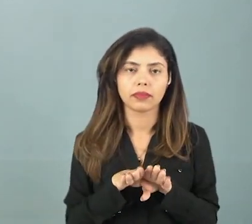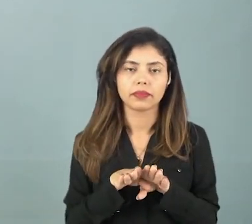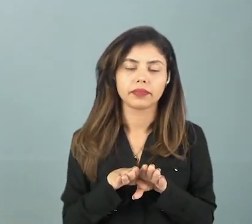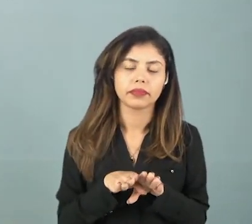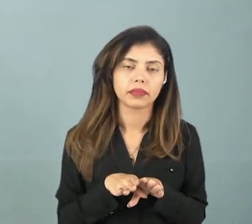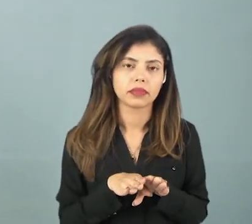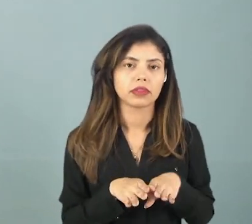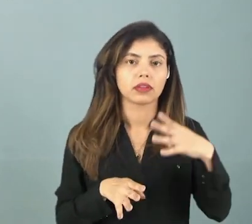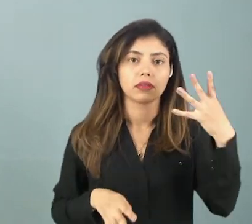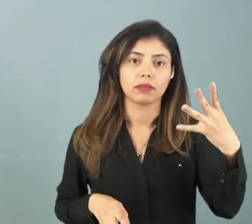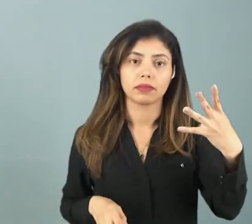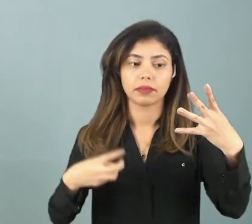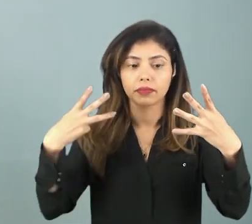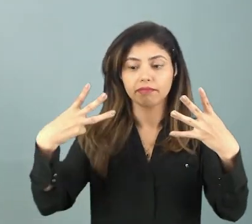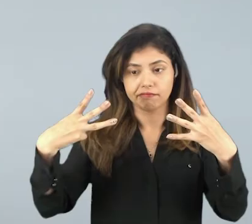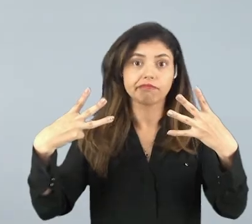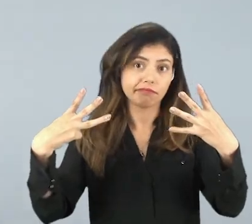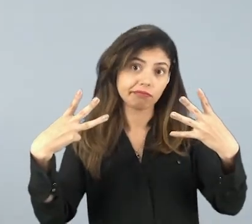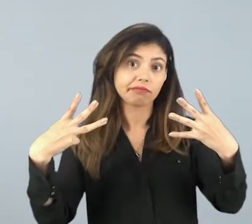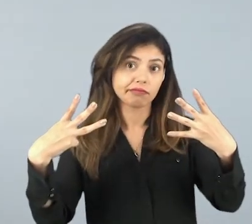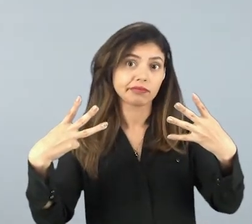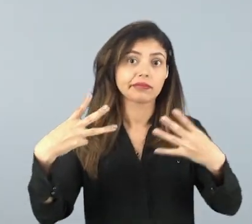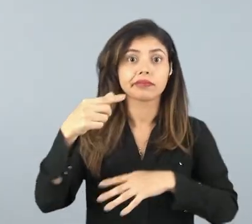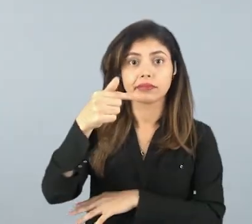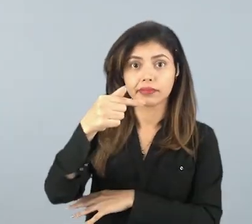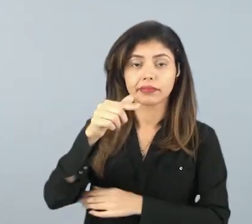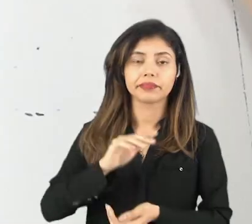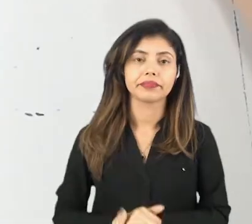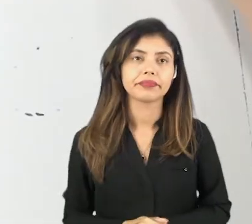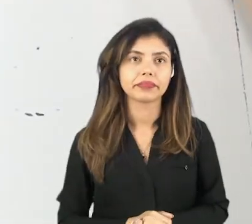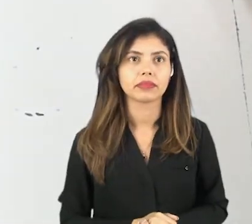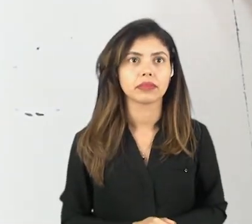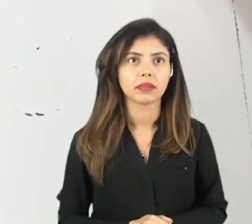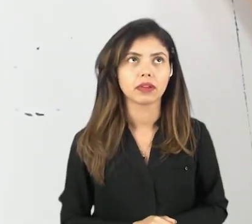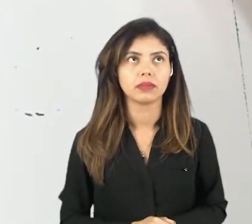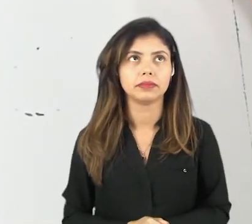3. 4, 5, 6, 7. E aí, nós temos